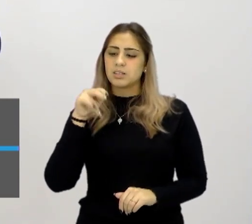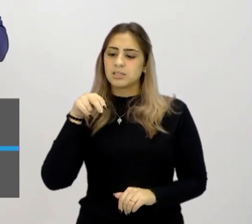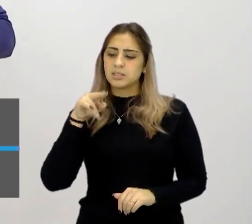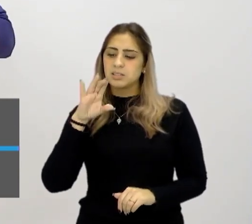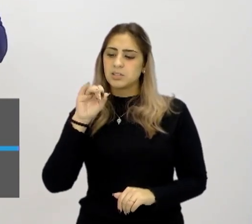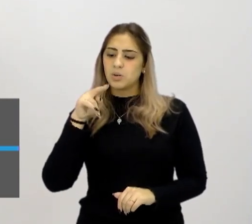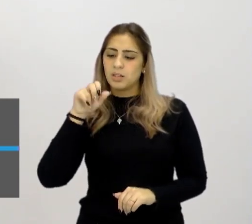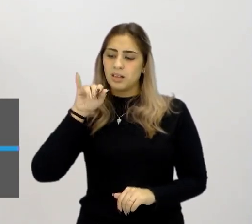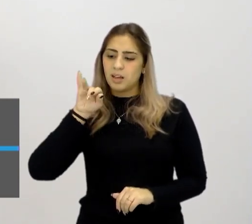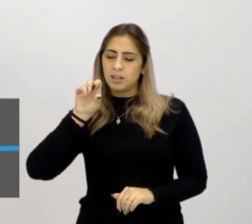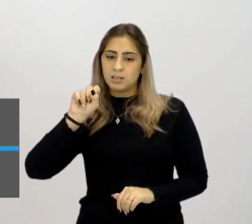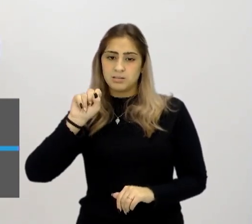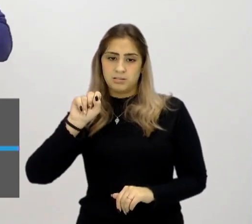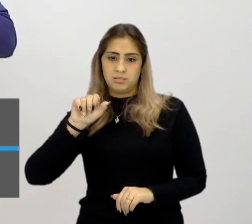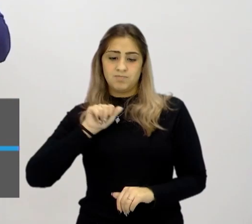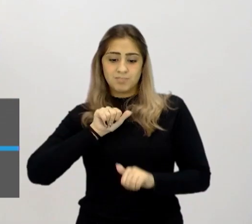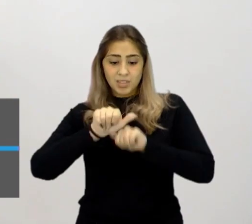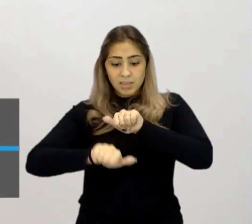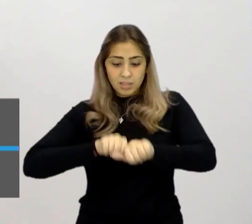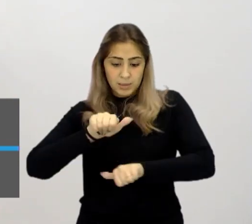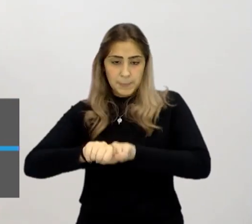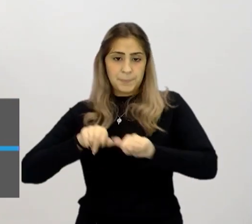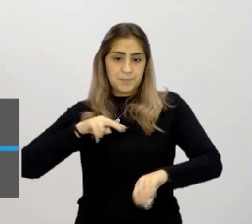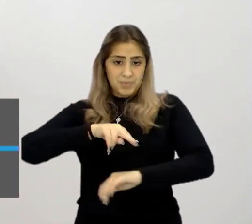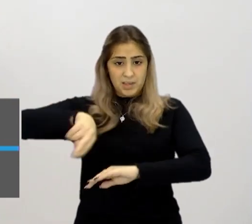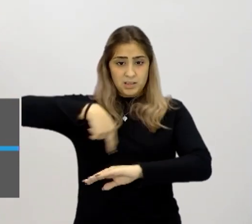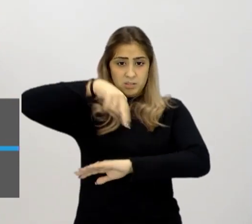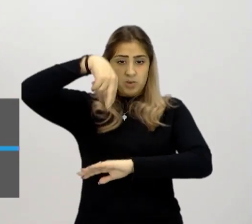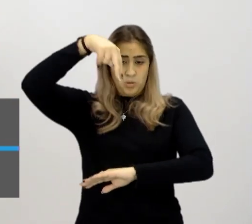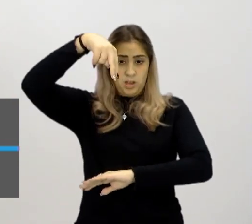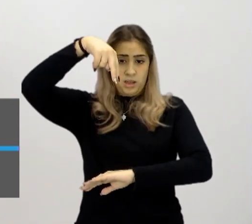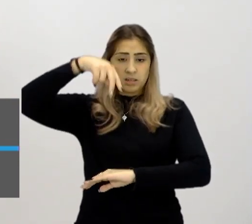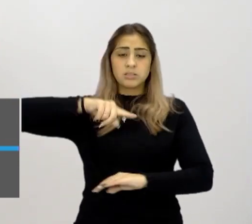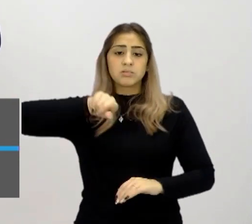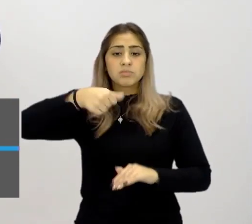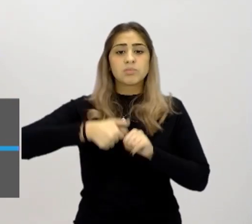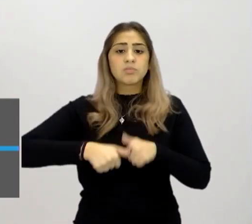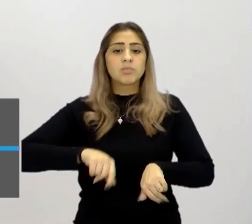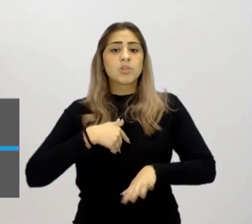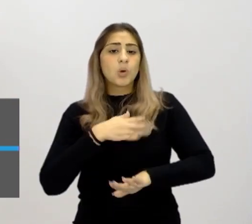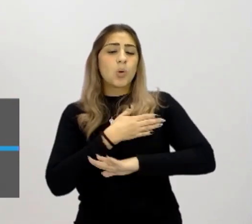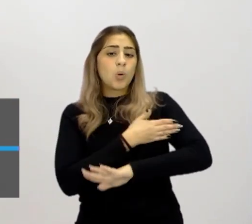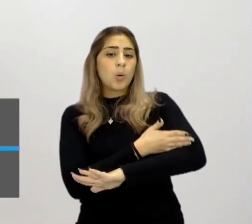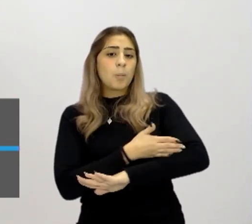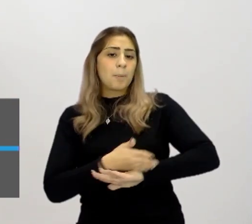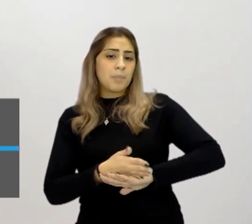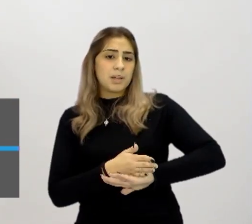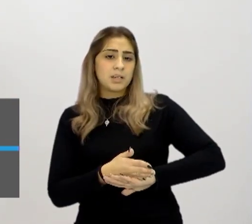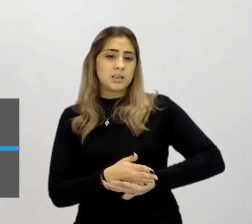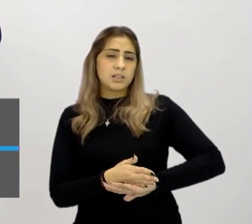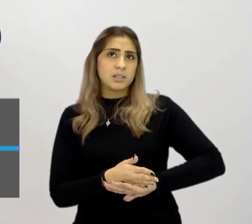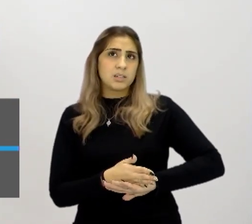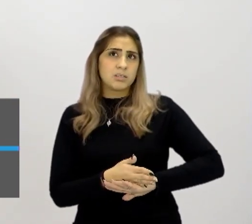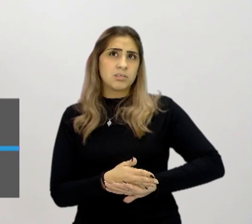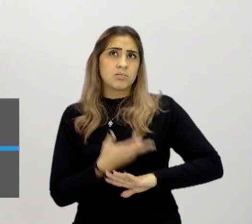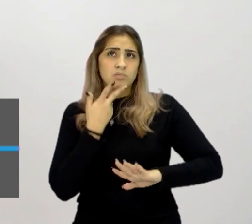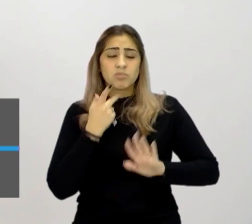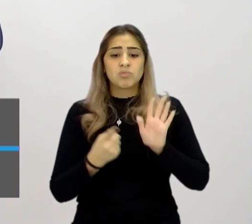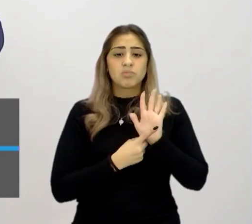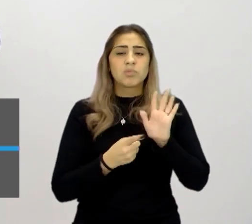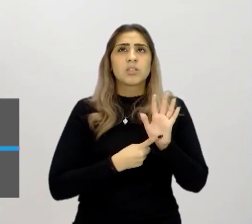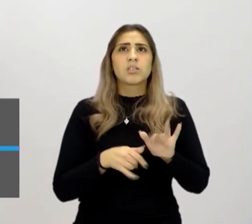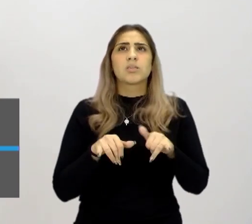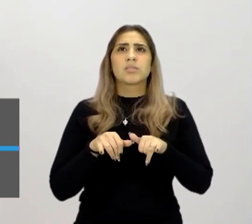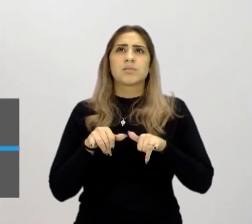transnacionais, as empresas multinacionais que vão começar a ditar o